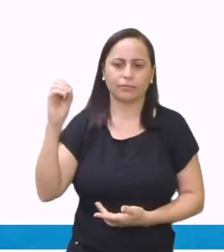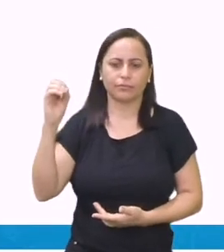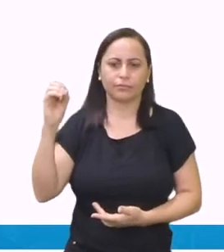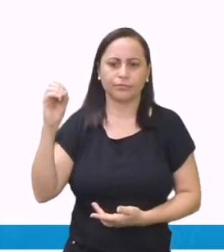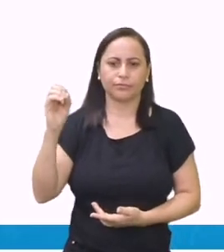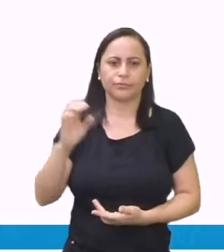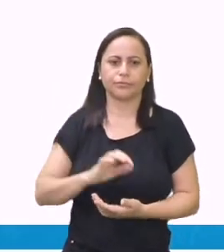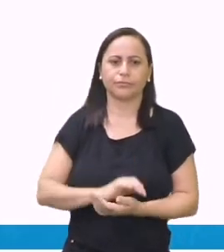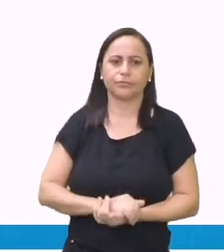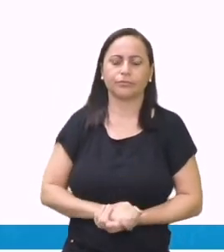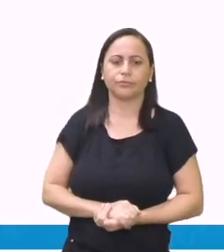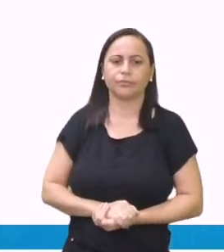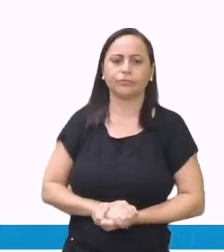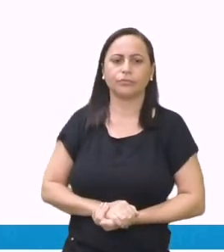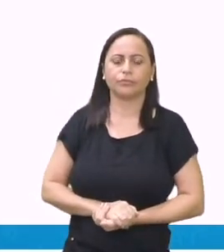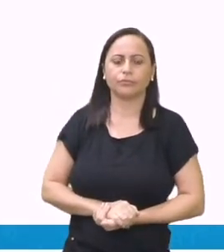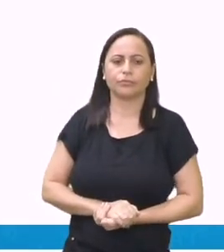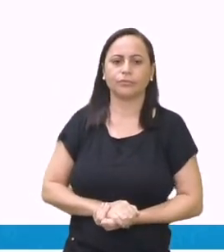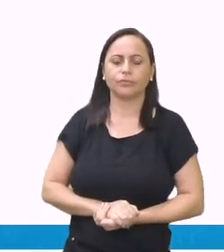500